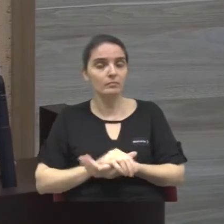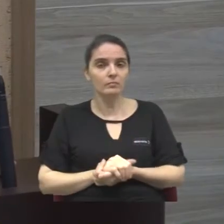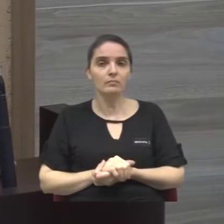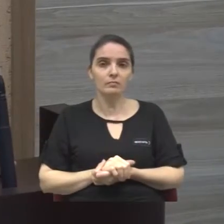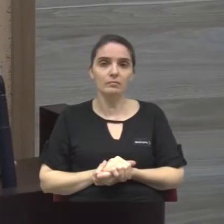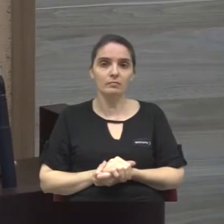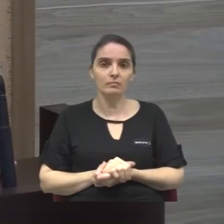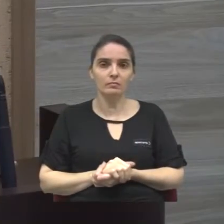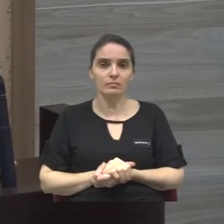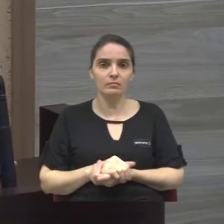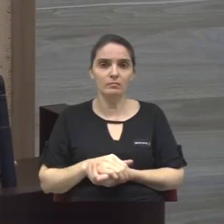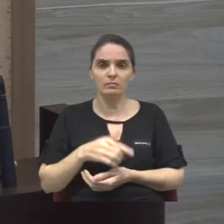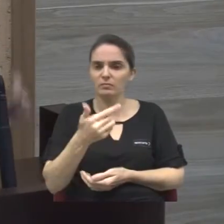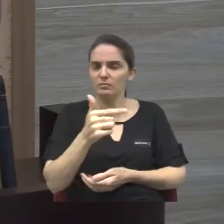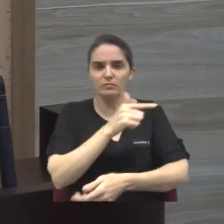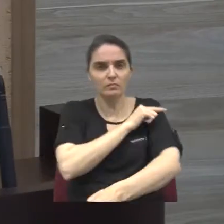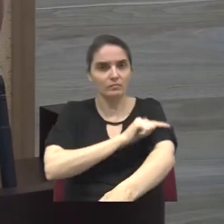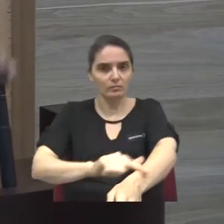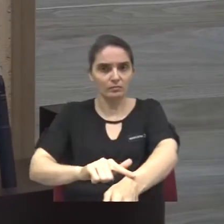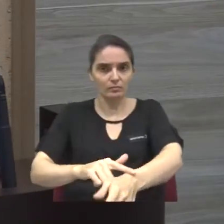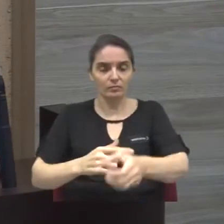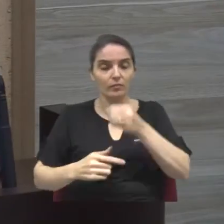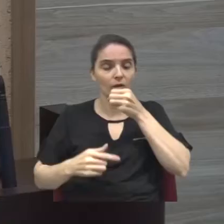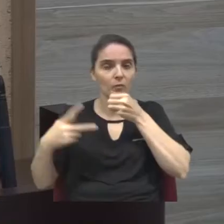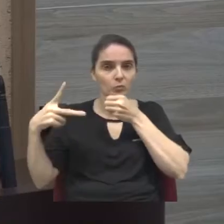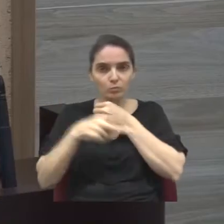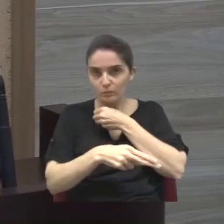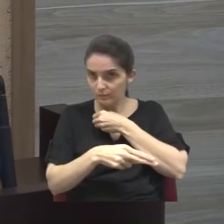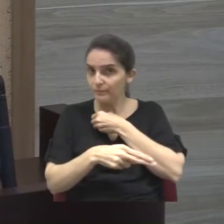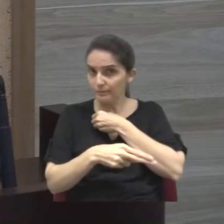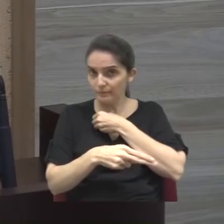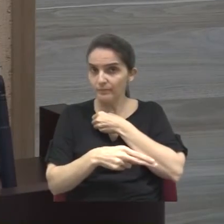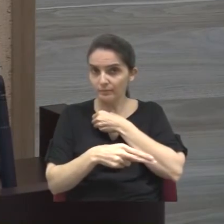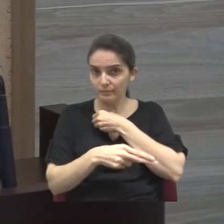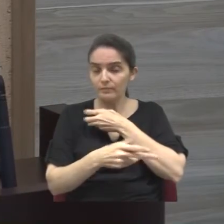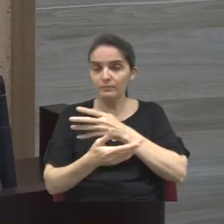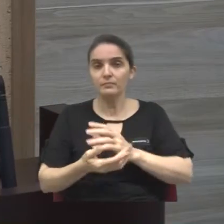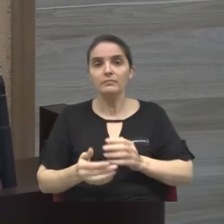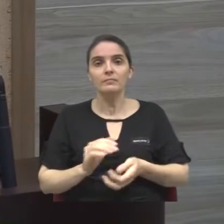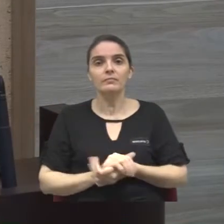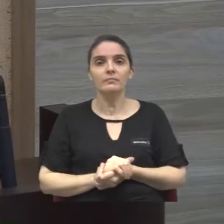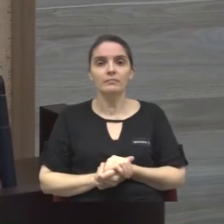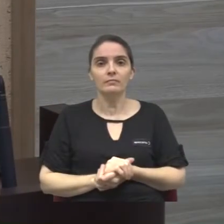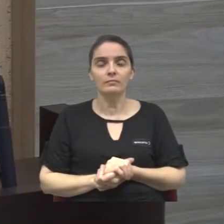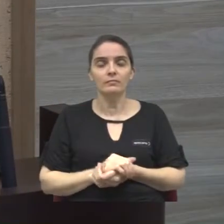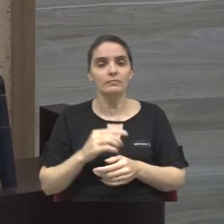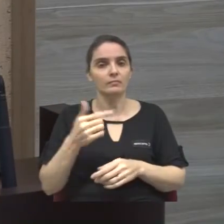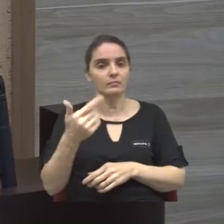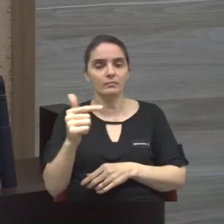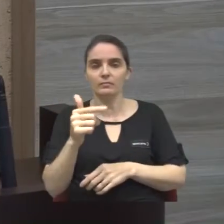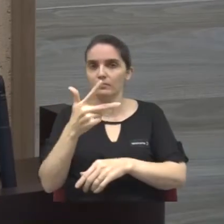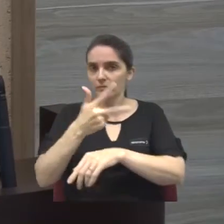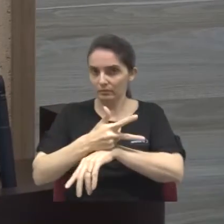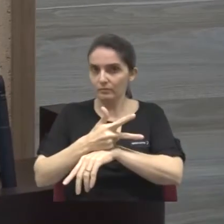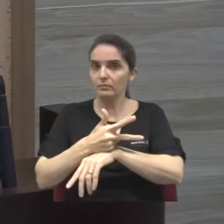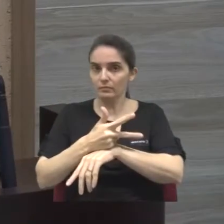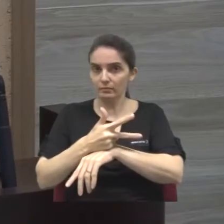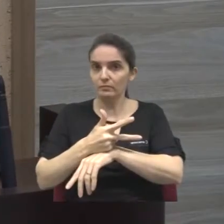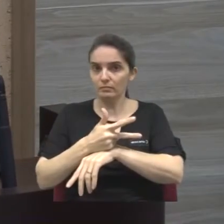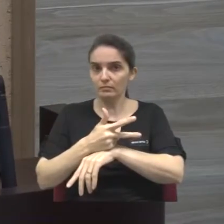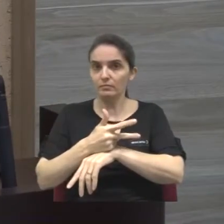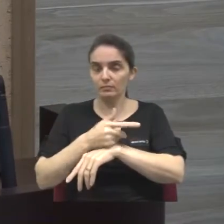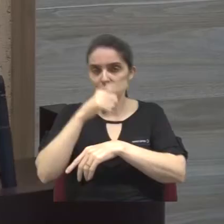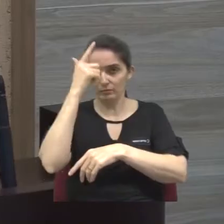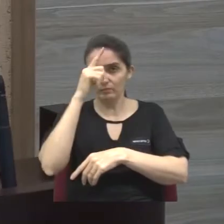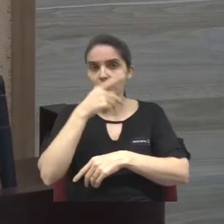microfones estavam cortados e quando não estava sendo transmitido. Foram com essas palavras que o